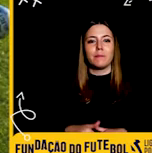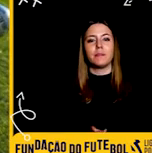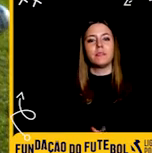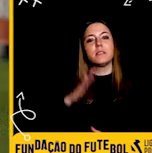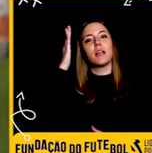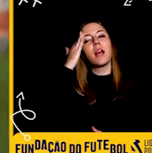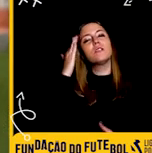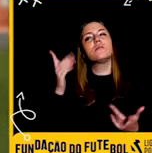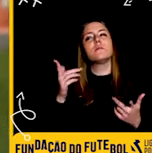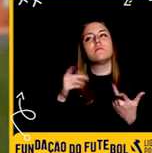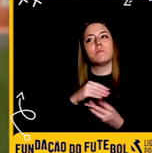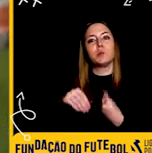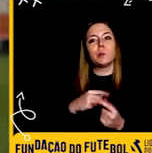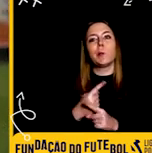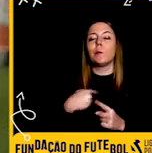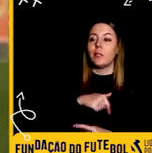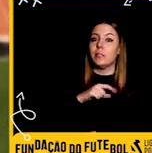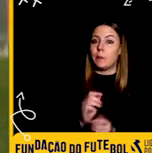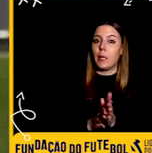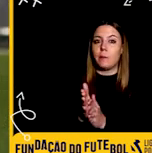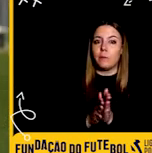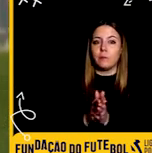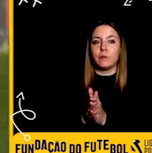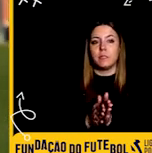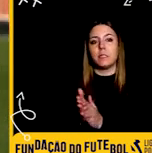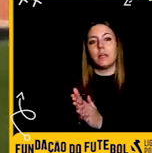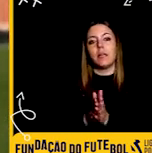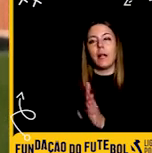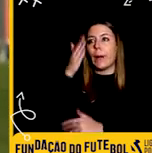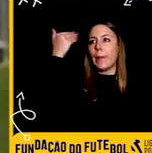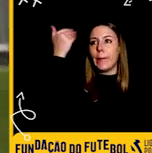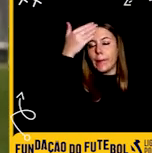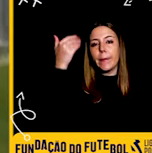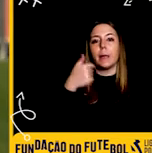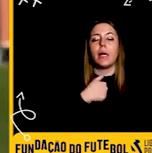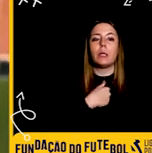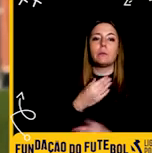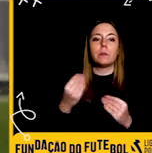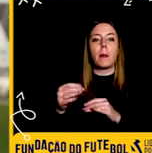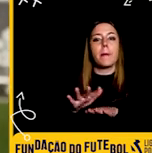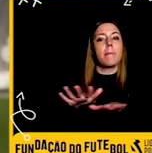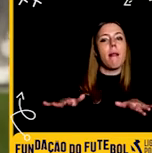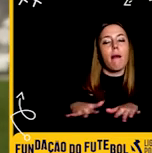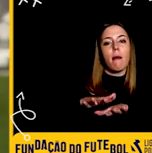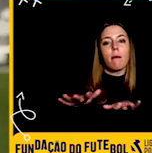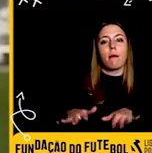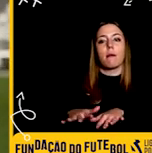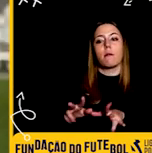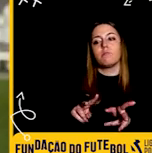Mas, pá, eu acho que é um misto. Nós também... Aproveitar também para desligar um bocadinho daqui. Eu vario muito entre a